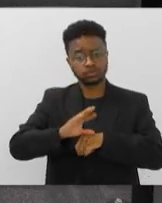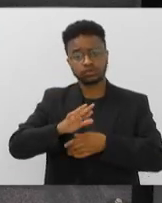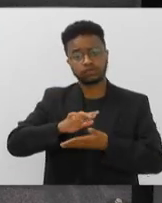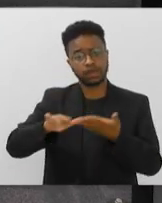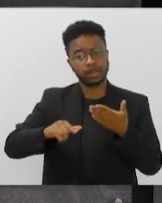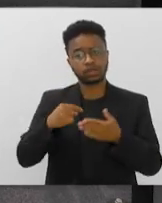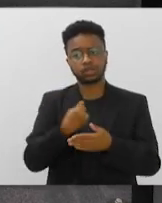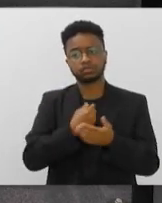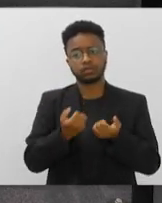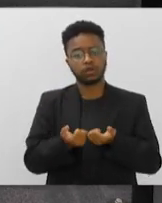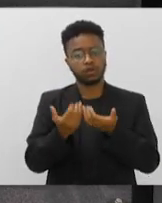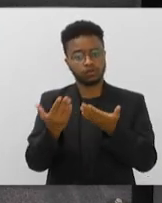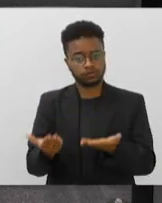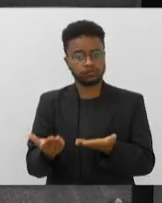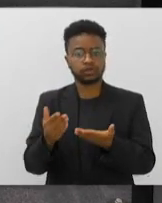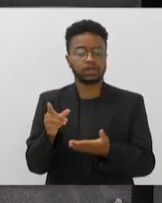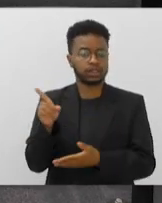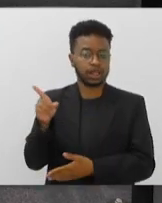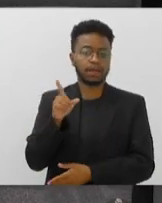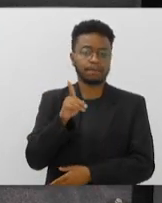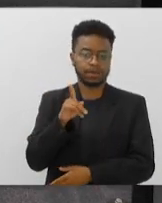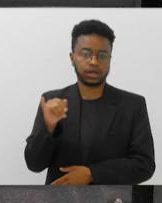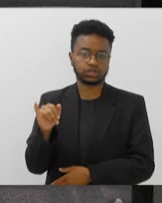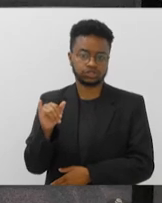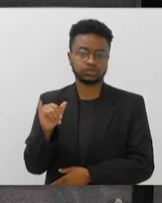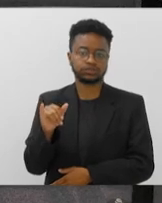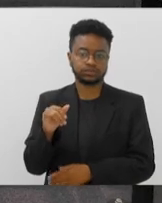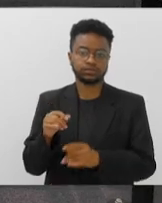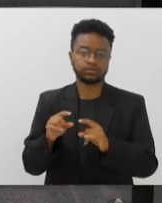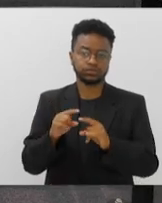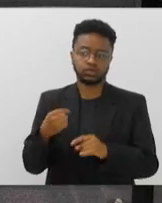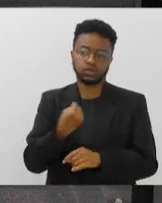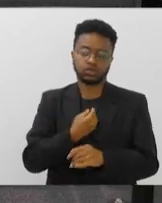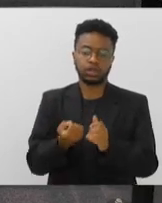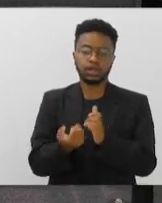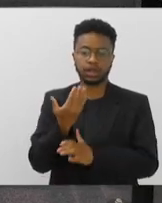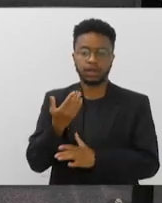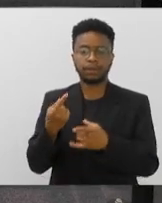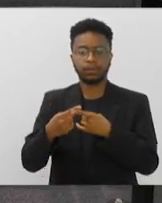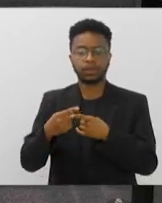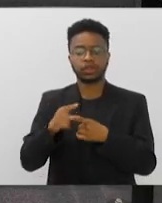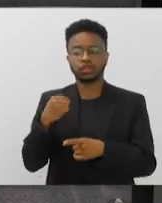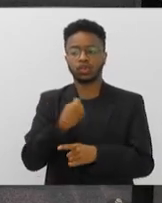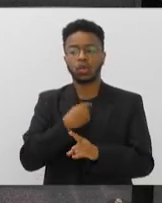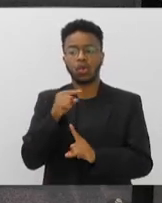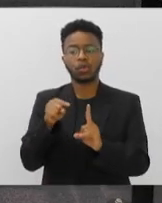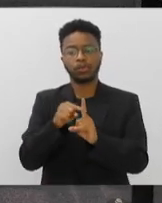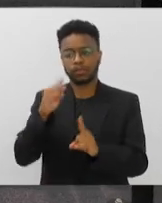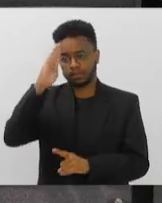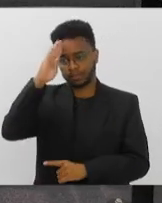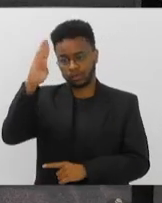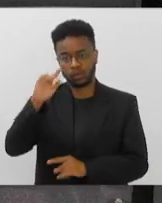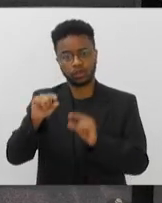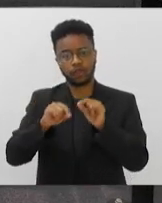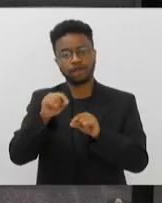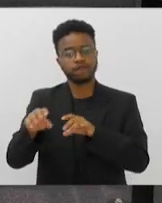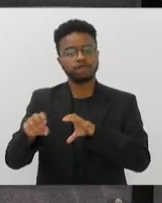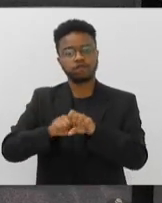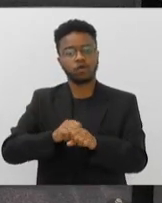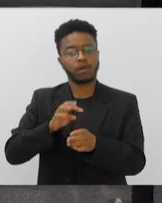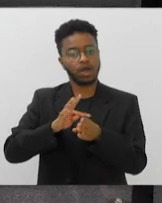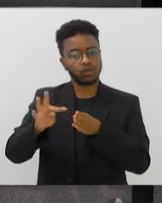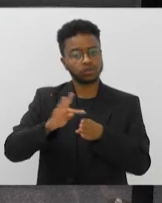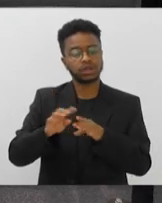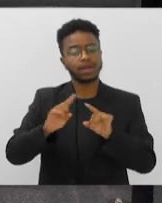desenvolvido na em Parati né a gente tem desenvolvido isso que a gente a gente prioriza isso primeiro formar o conselheiro ou conselheira